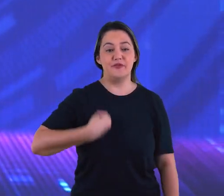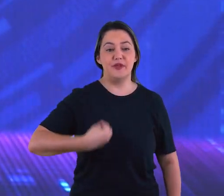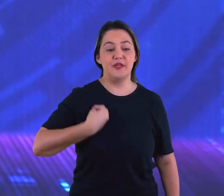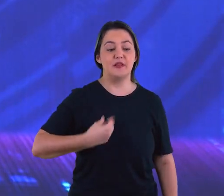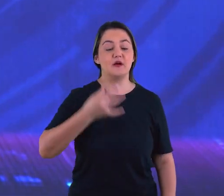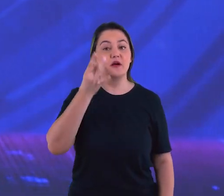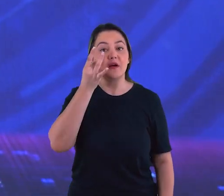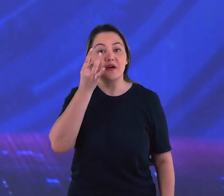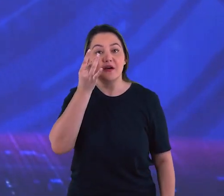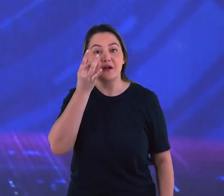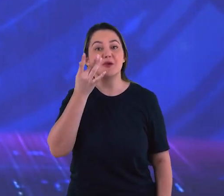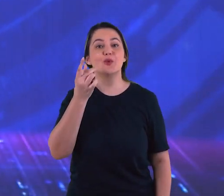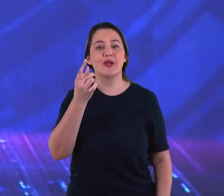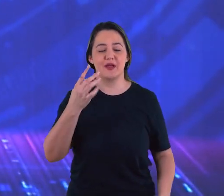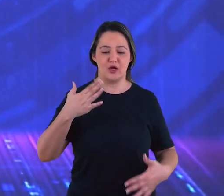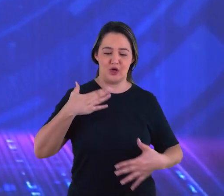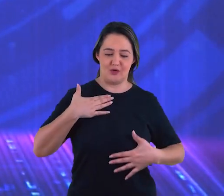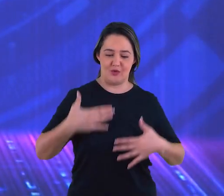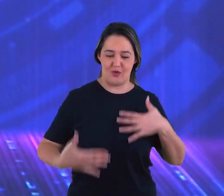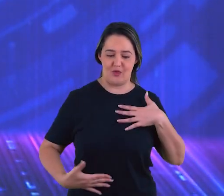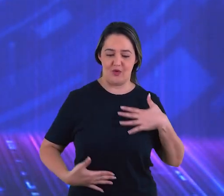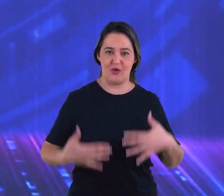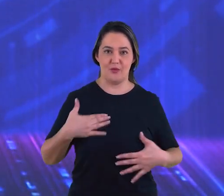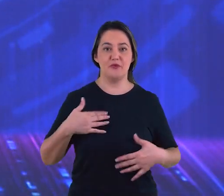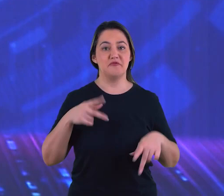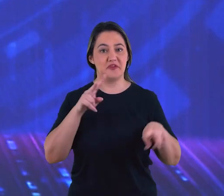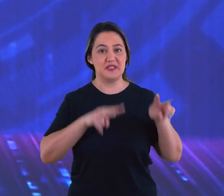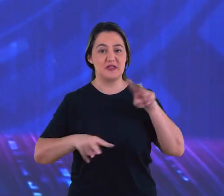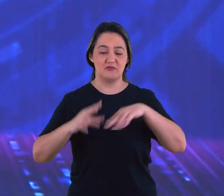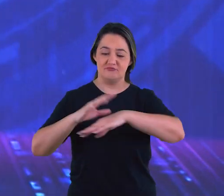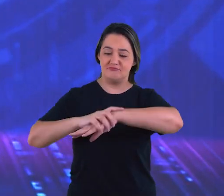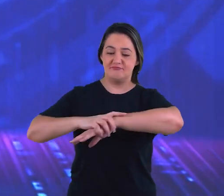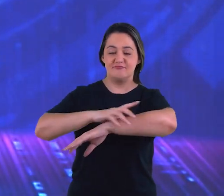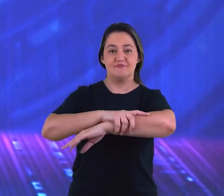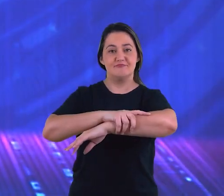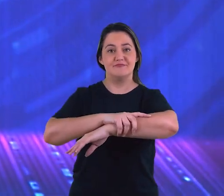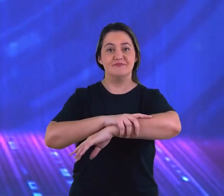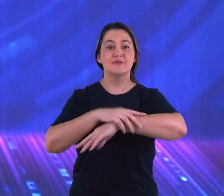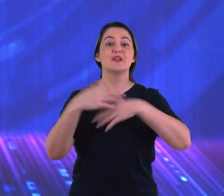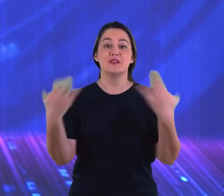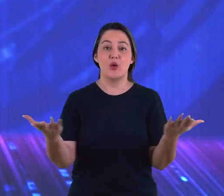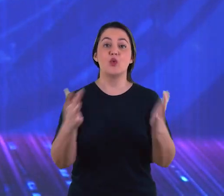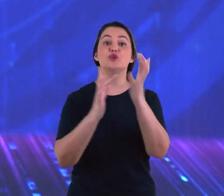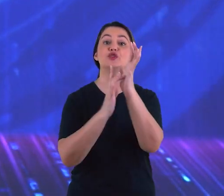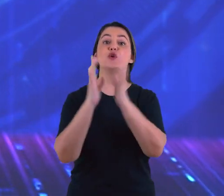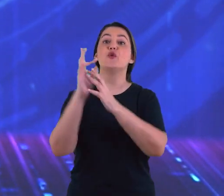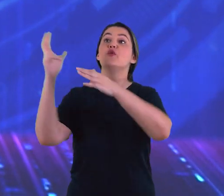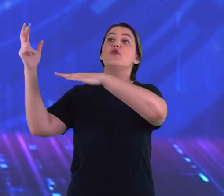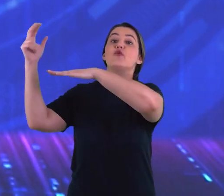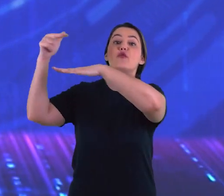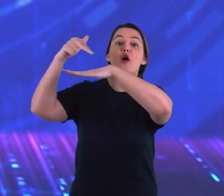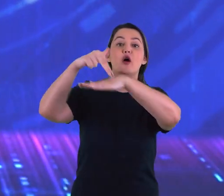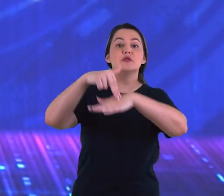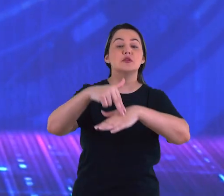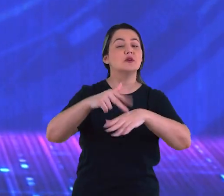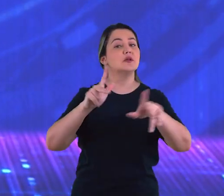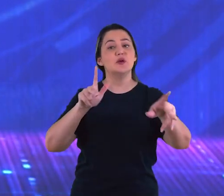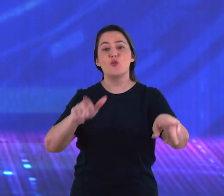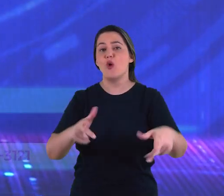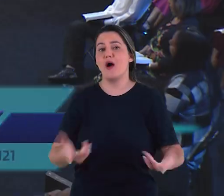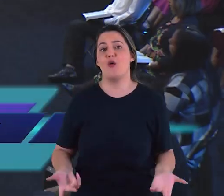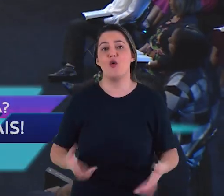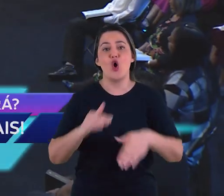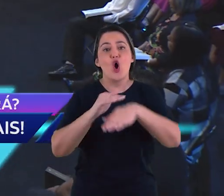ele retomou a vida no seu corpo. E é dessa maneira que Jesus vai voltar, de maneira